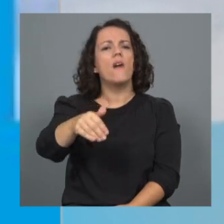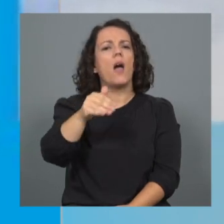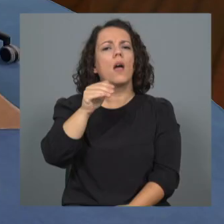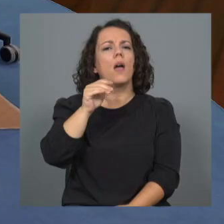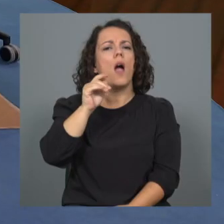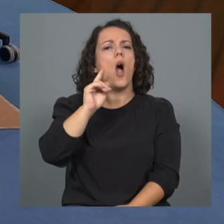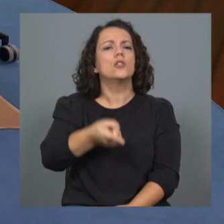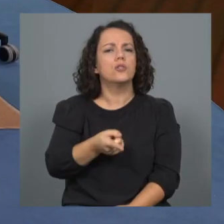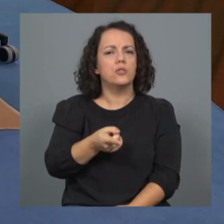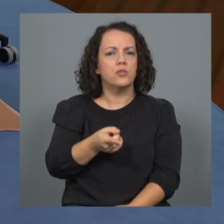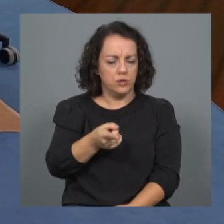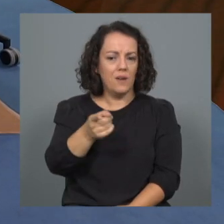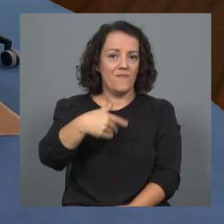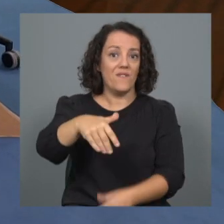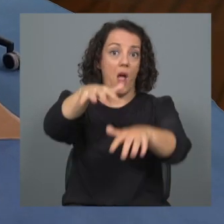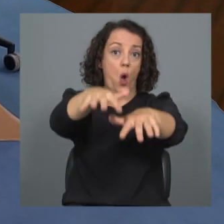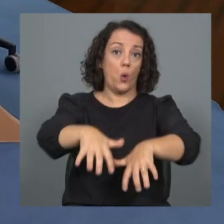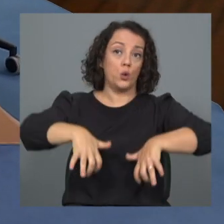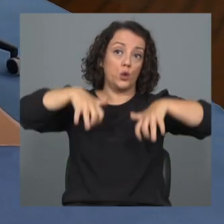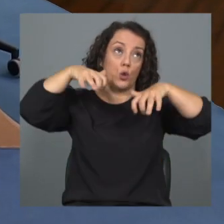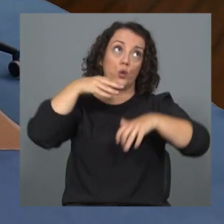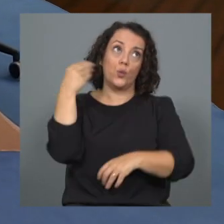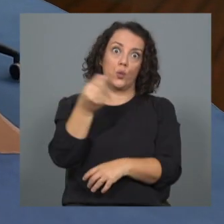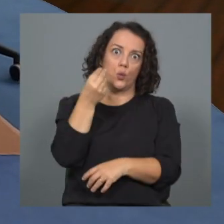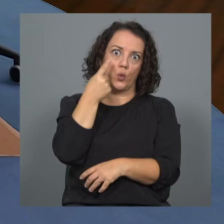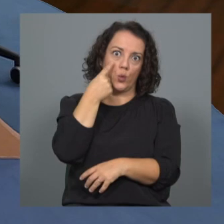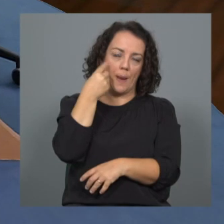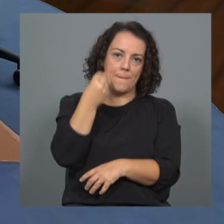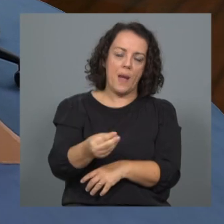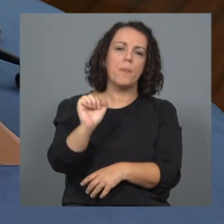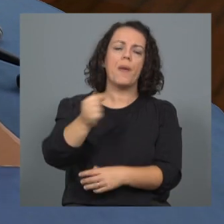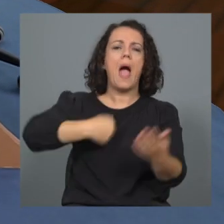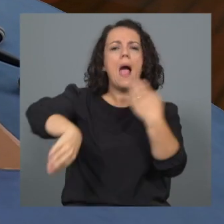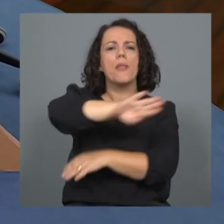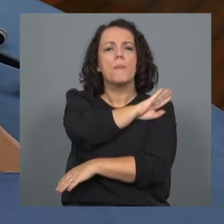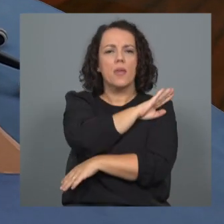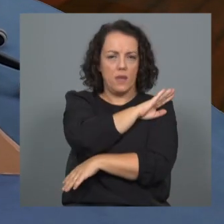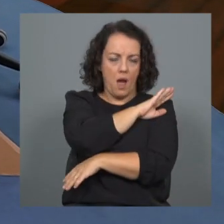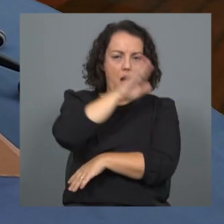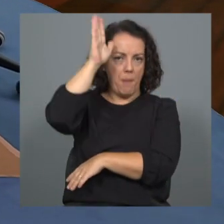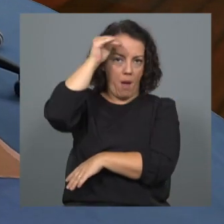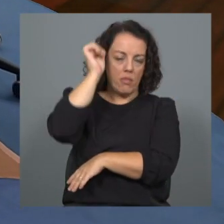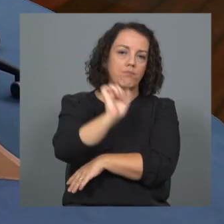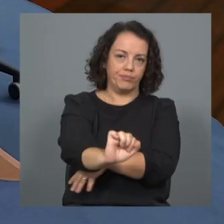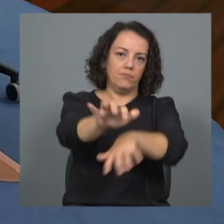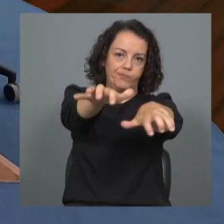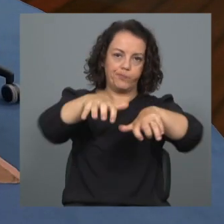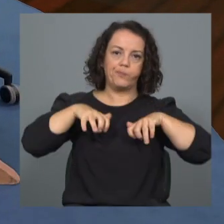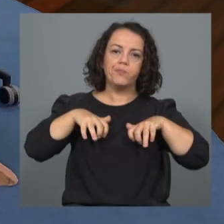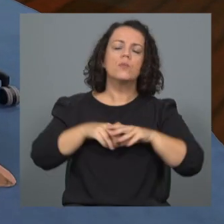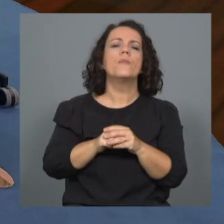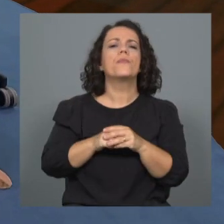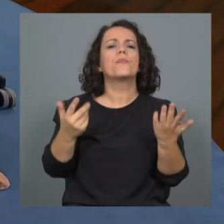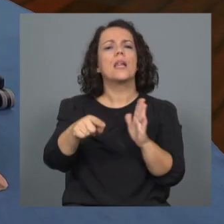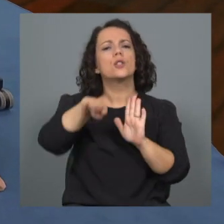num auditório muito conhecido da Academia Almadense? O que é que vai acontecer? O programa